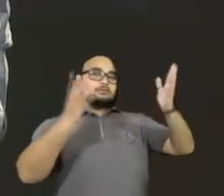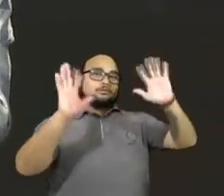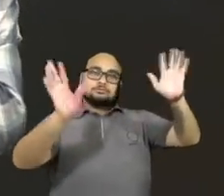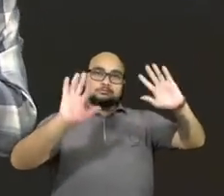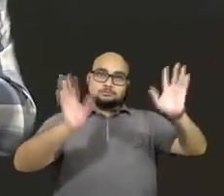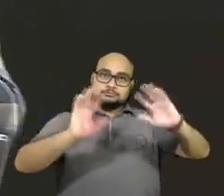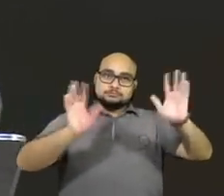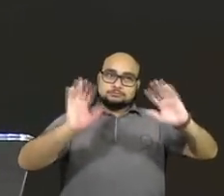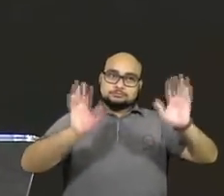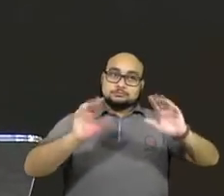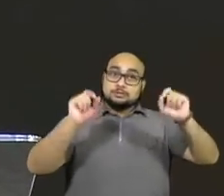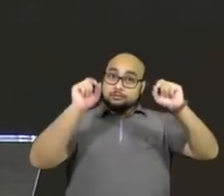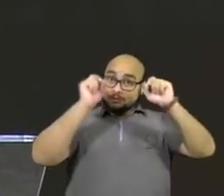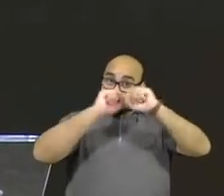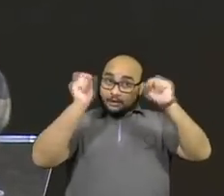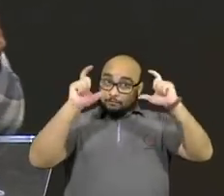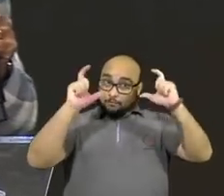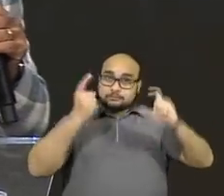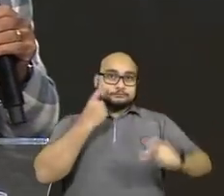dizendo que você tem que medir o fubá.